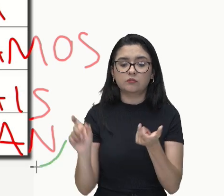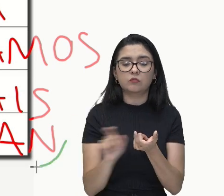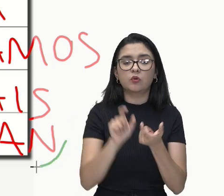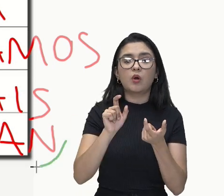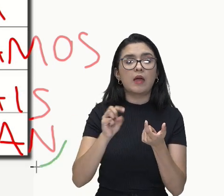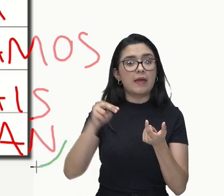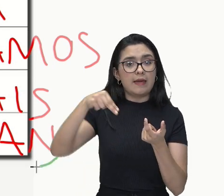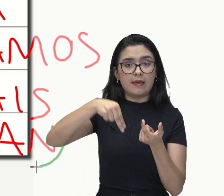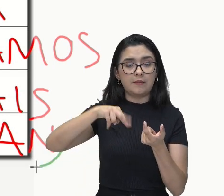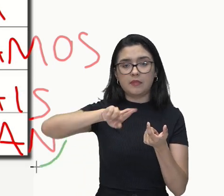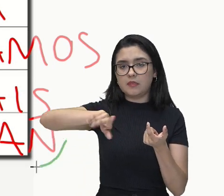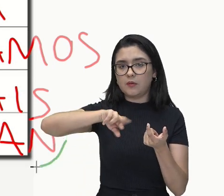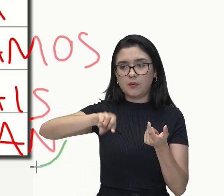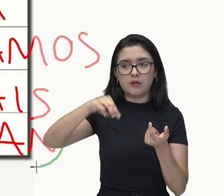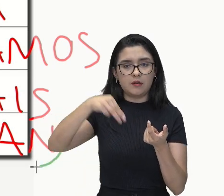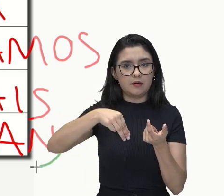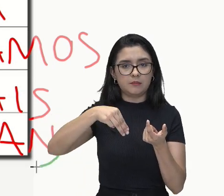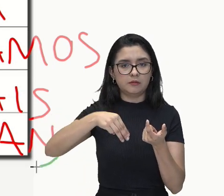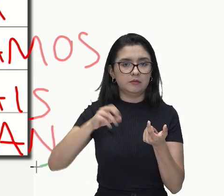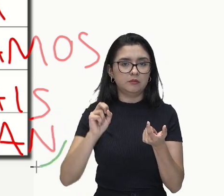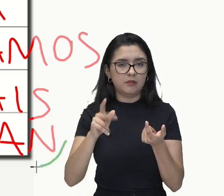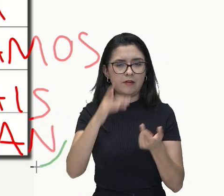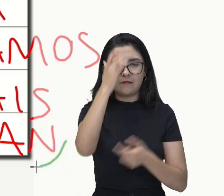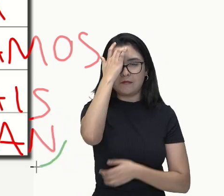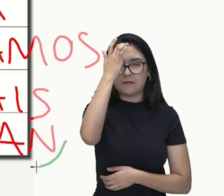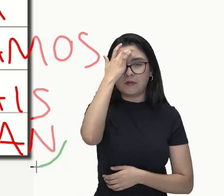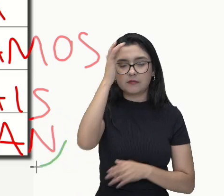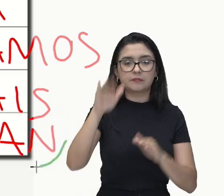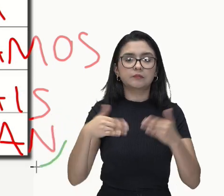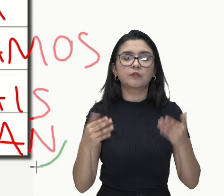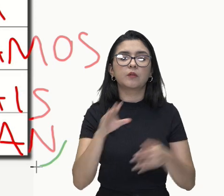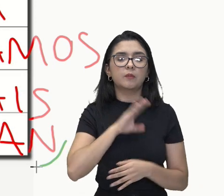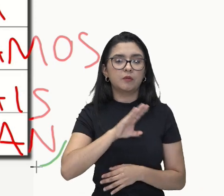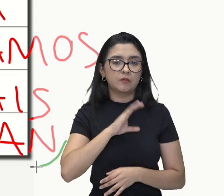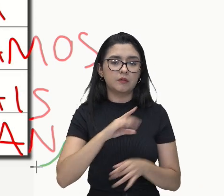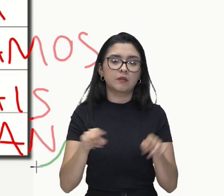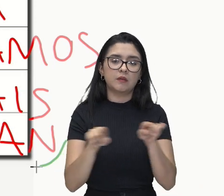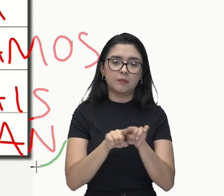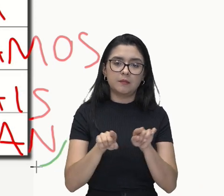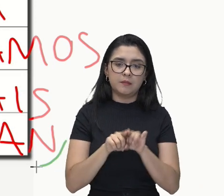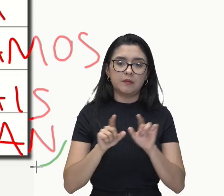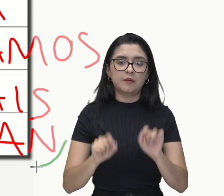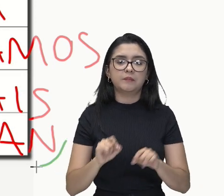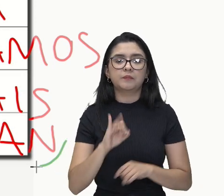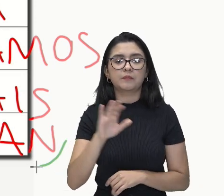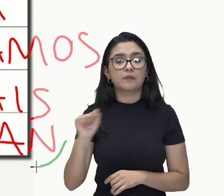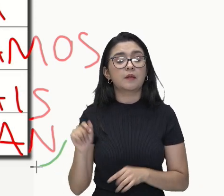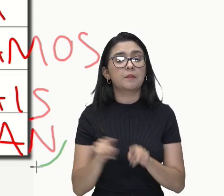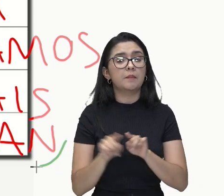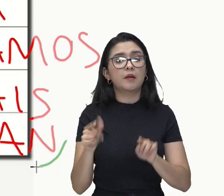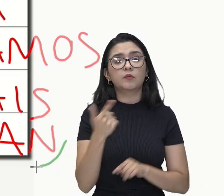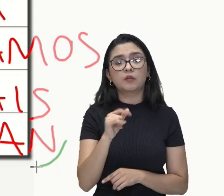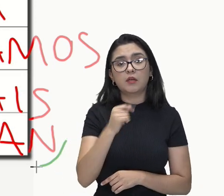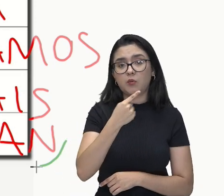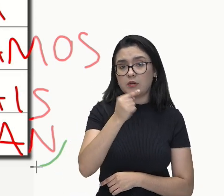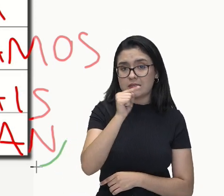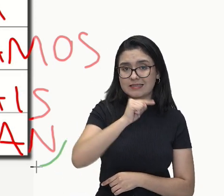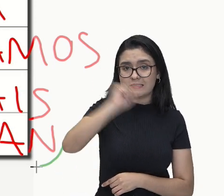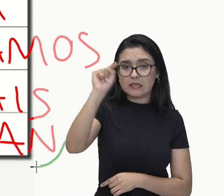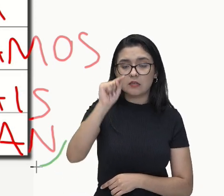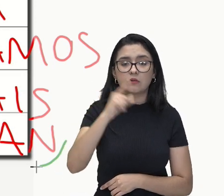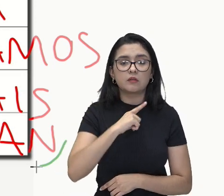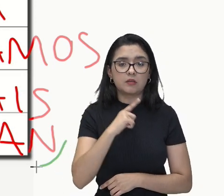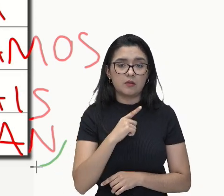não, como no português. Não é fácil? Então, no português também termina em ia, só não recebe o acento, mas na língua espanhola esse